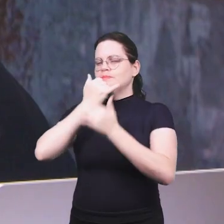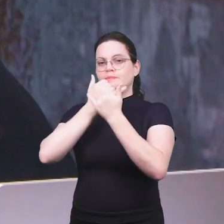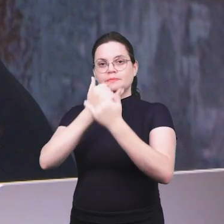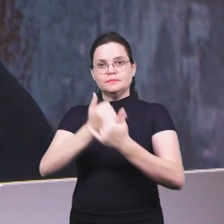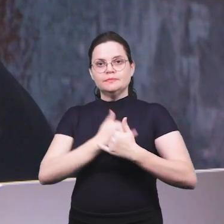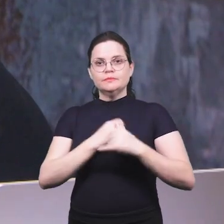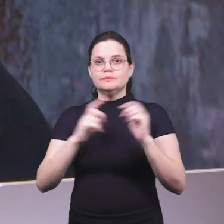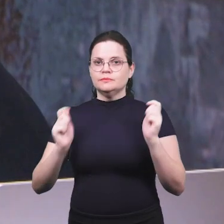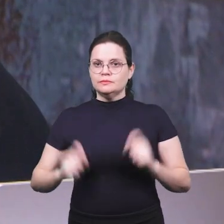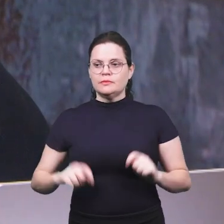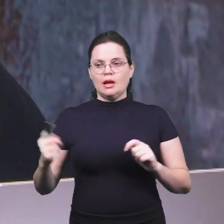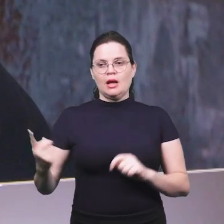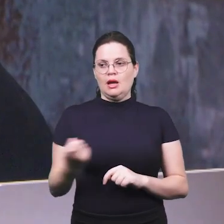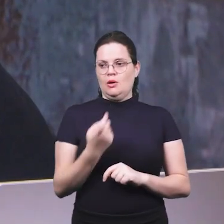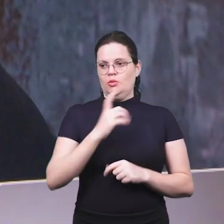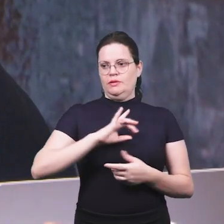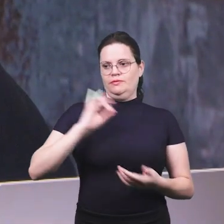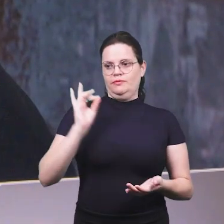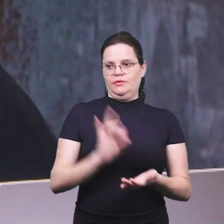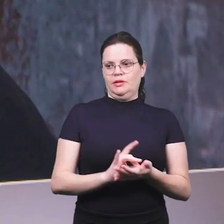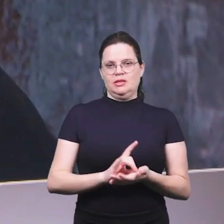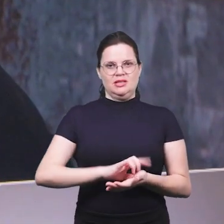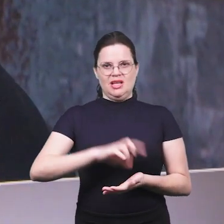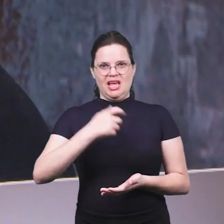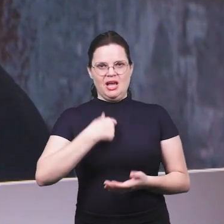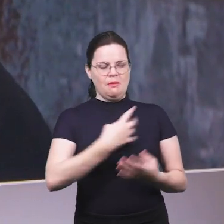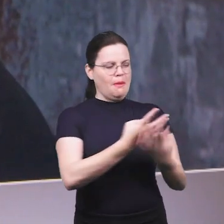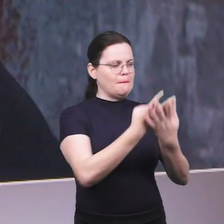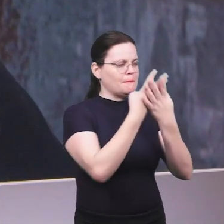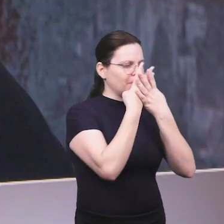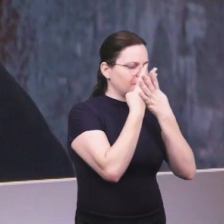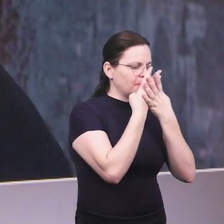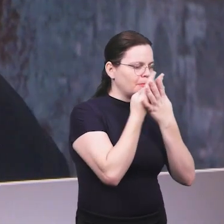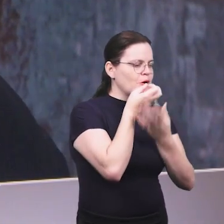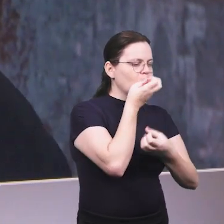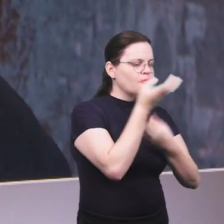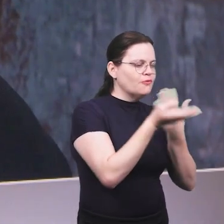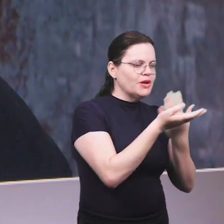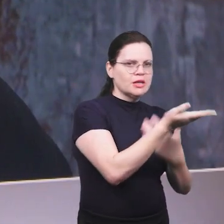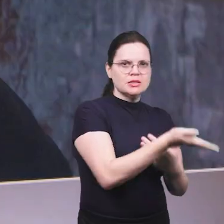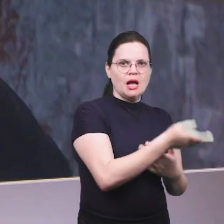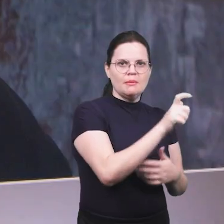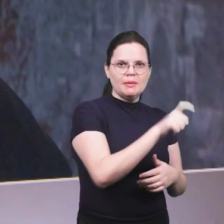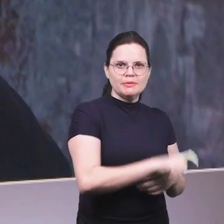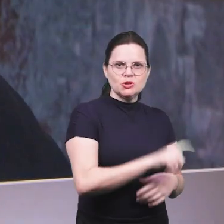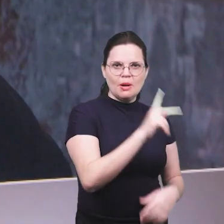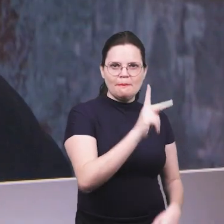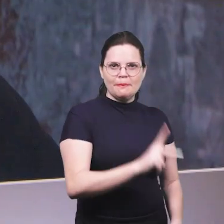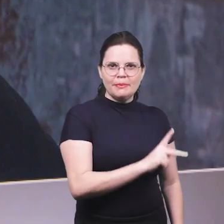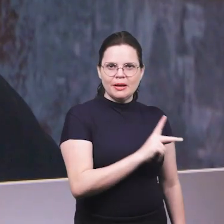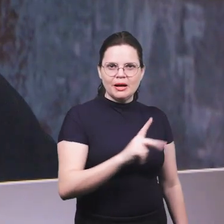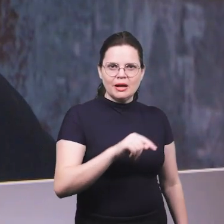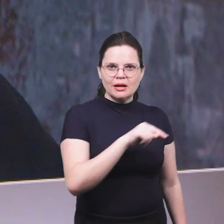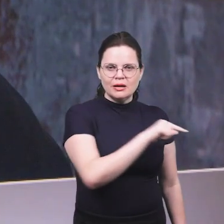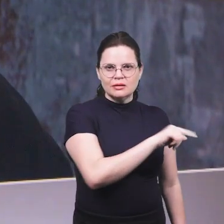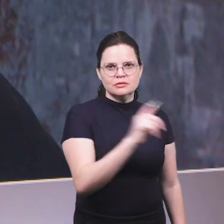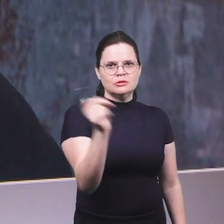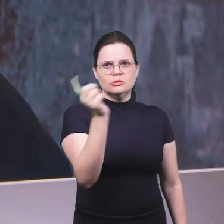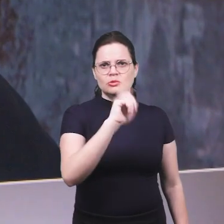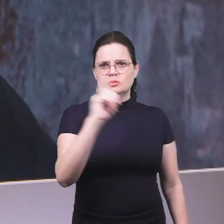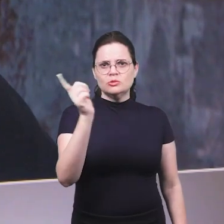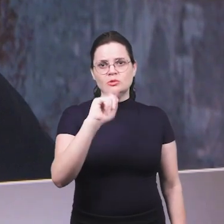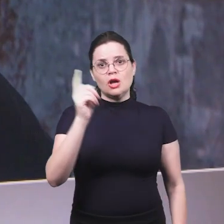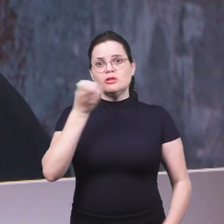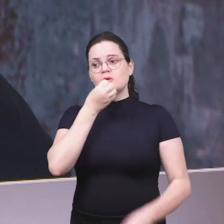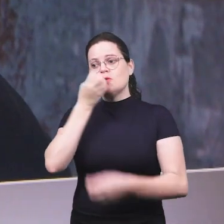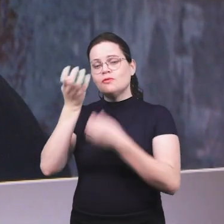Essa é a verdade bíblica. Não fala que tem que confessar o pecado para sacerdote nenhum, tem que confessar para Deus, né? Isso aqui não... Agora,